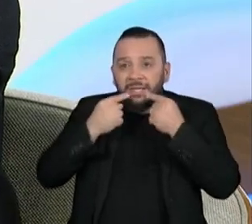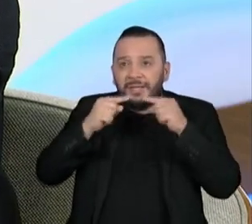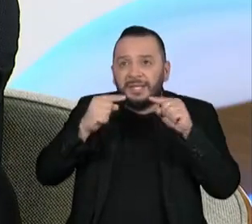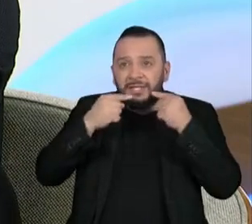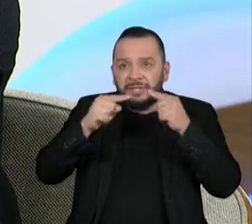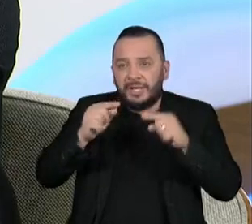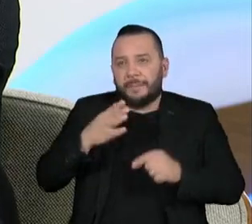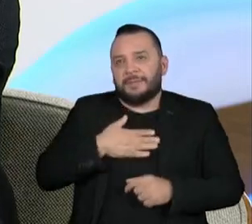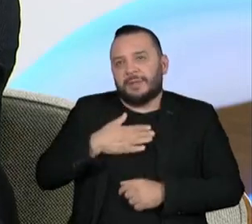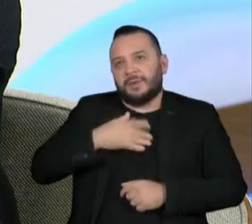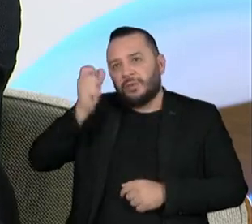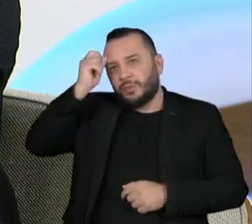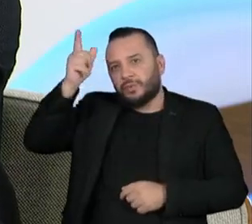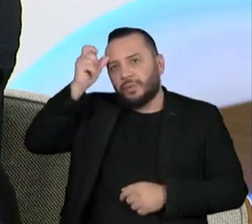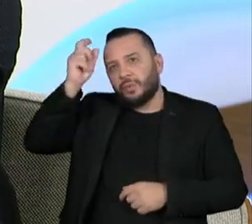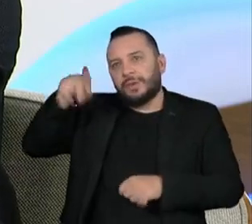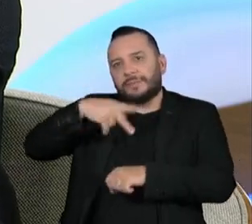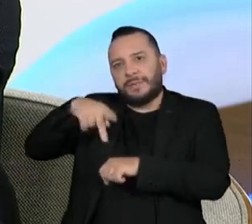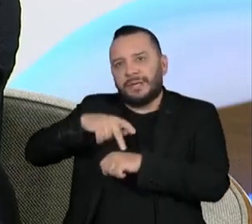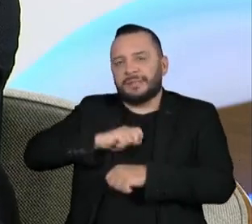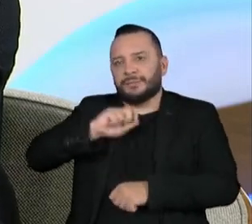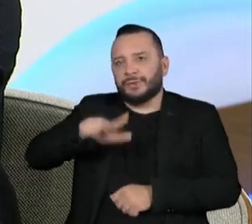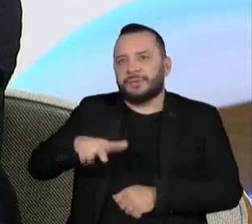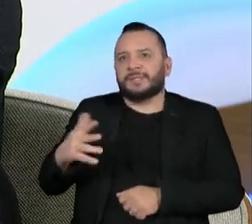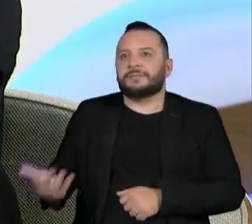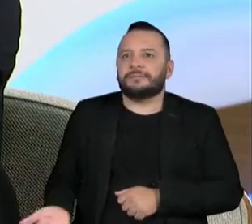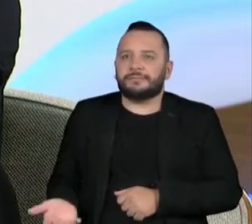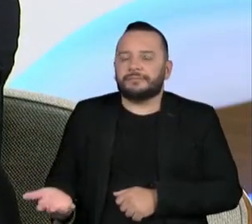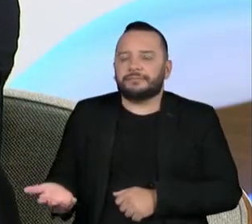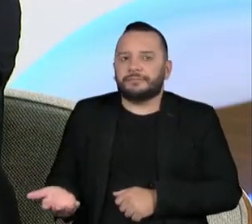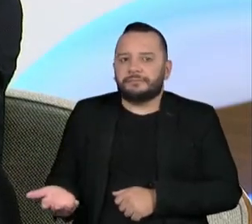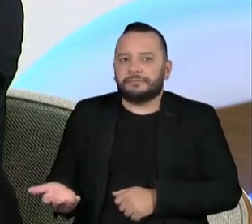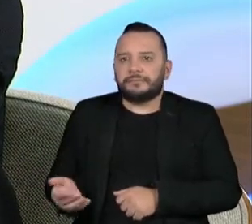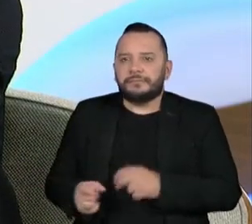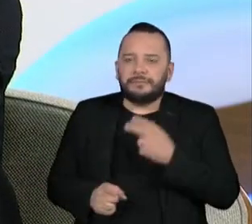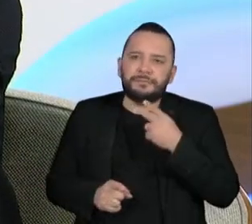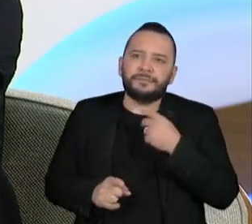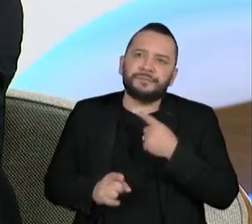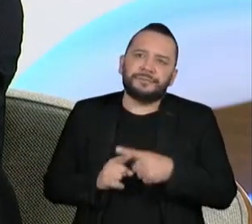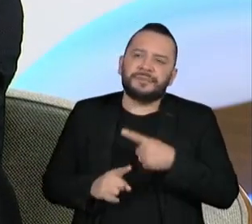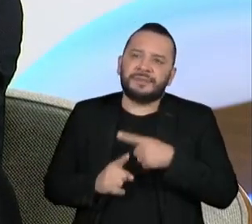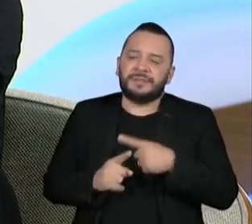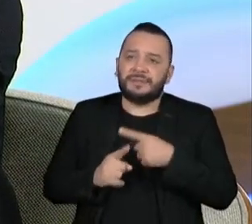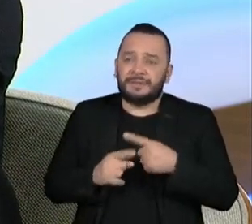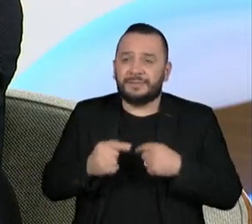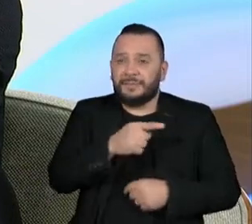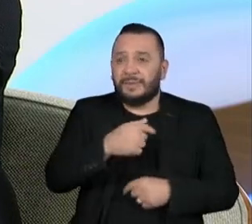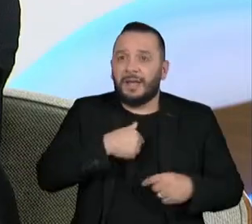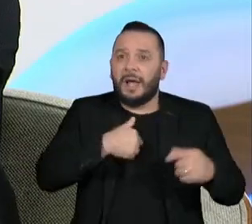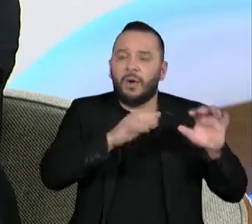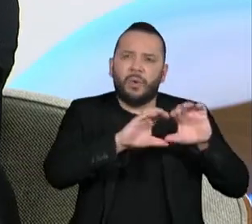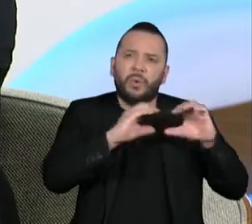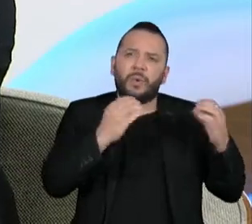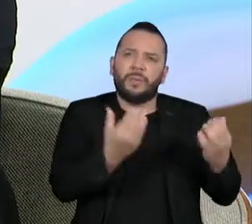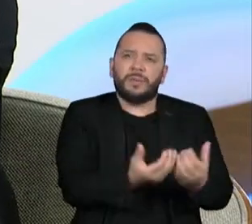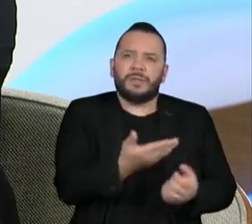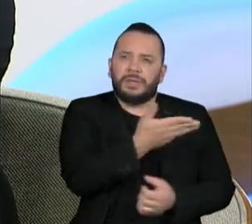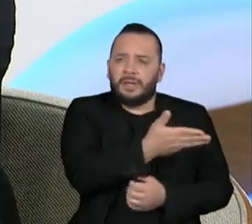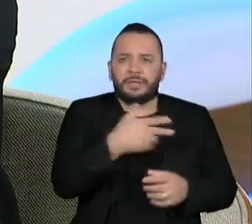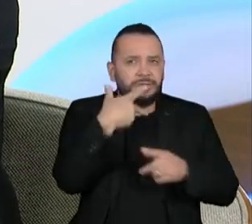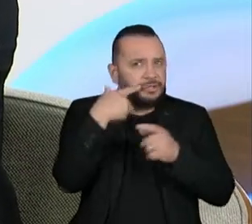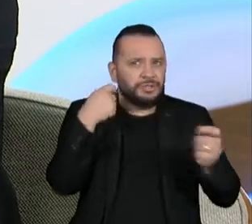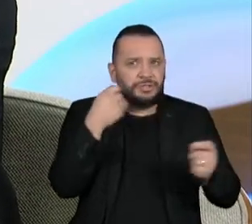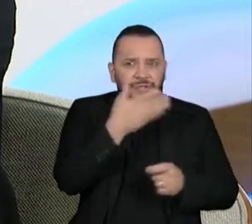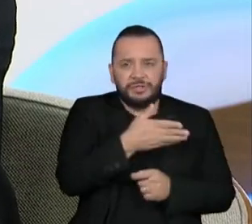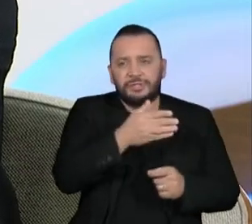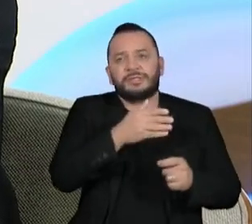própria cultura. Porquê? Porque esta dimensão das comunidades originárias é exatamente